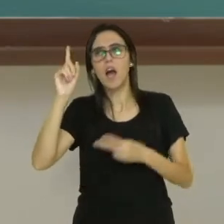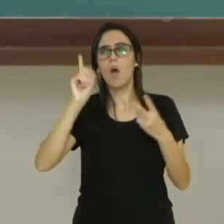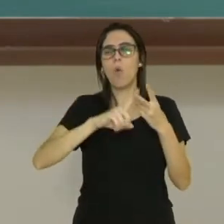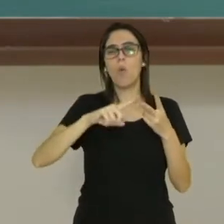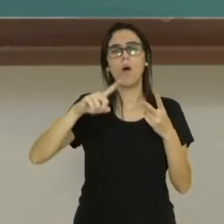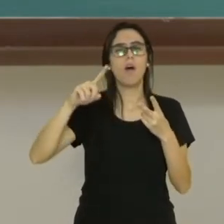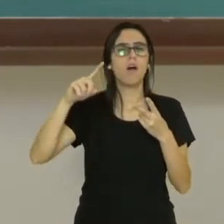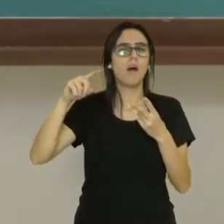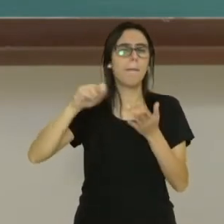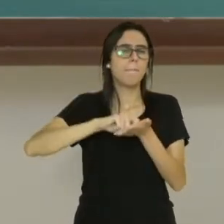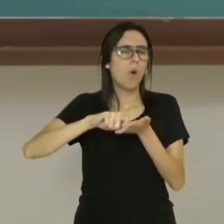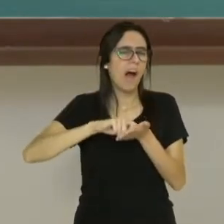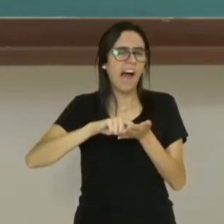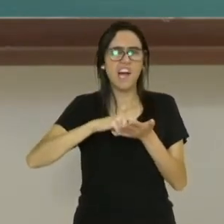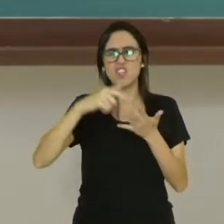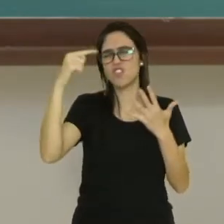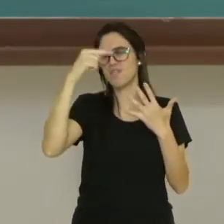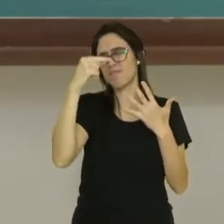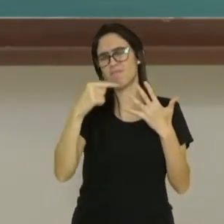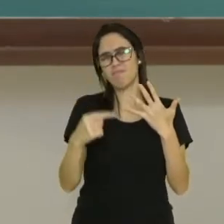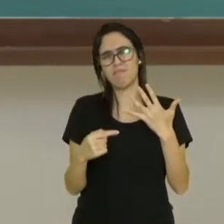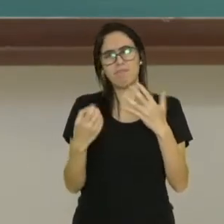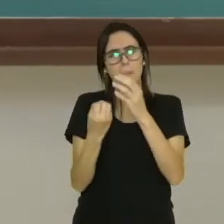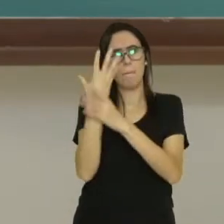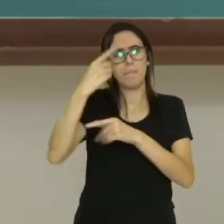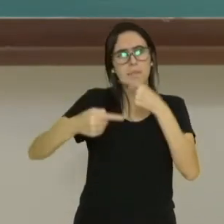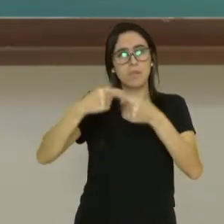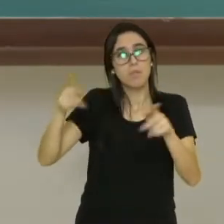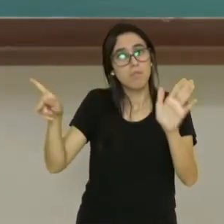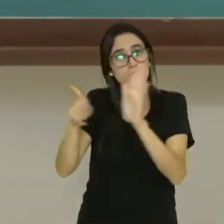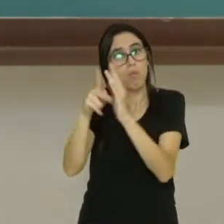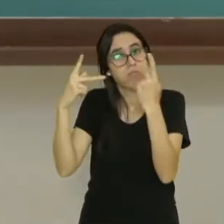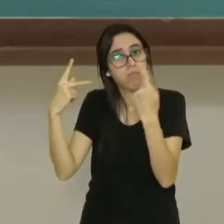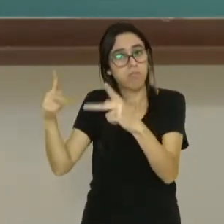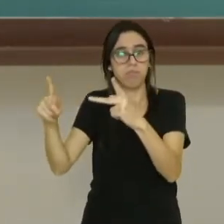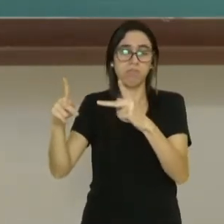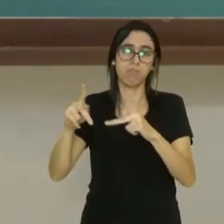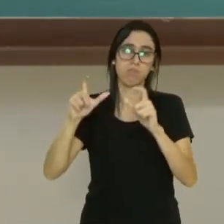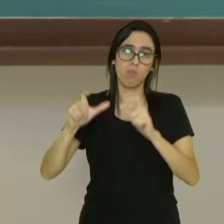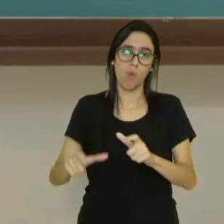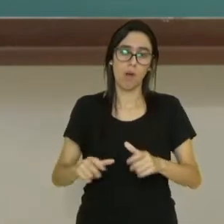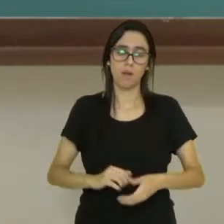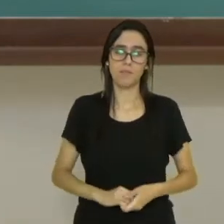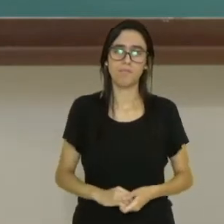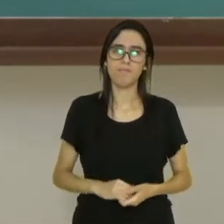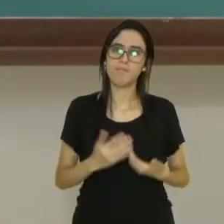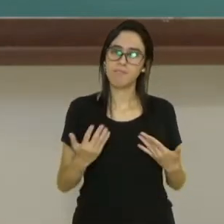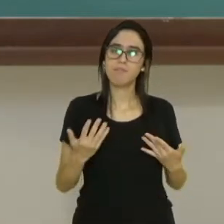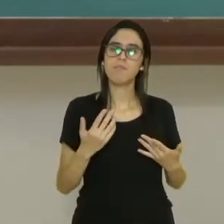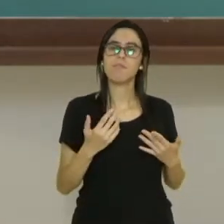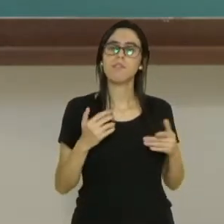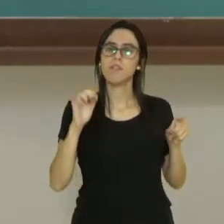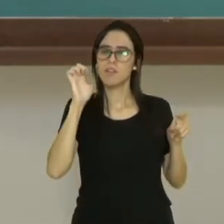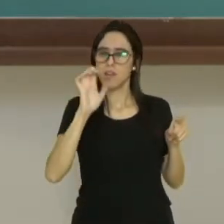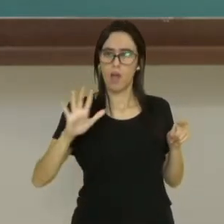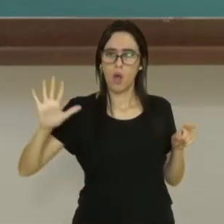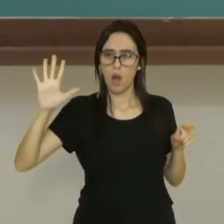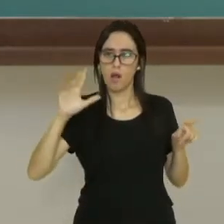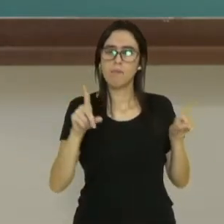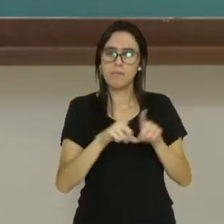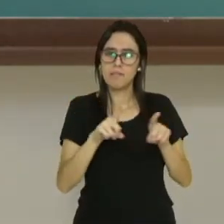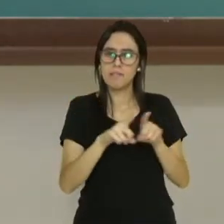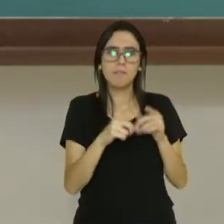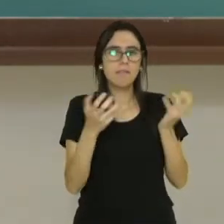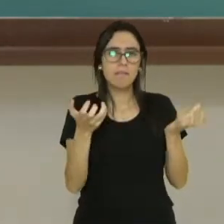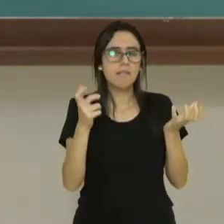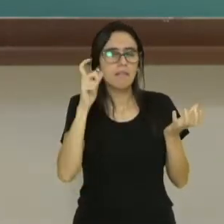vários outros matérias-primas que existiam nesses continentes. Uma outra coisa que eles queriam, tinham